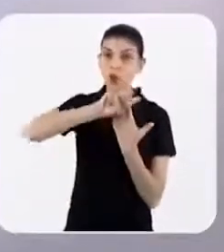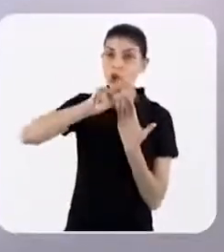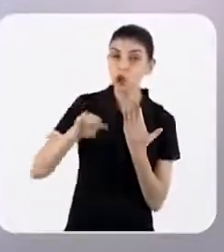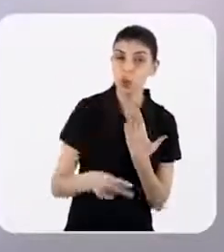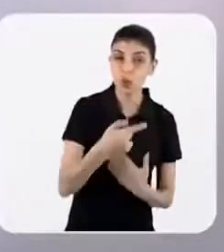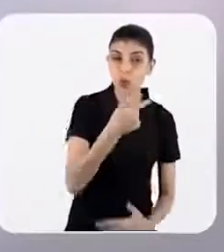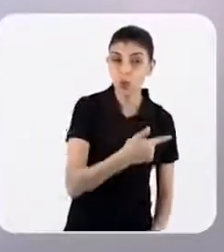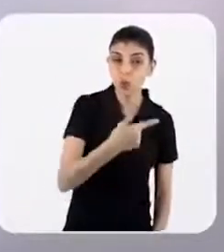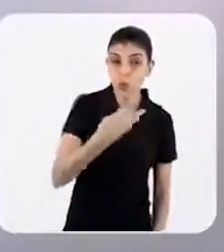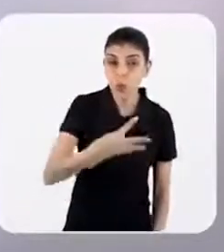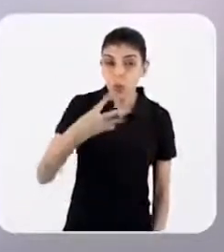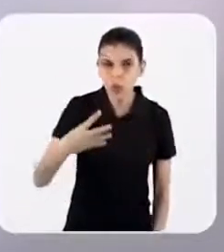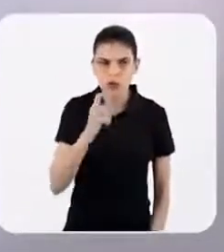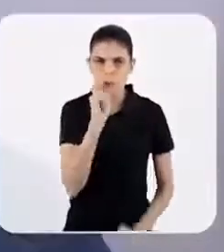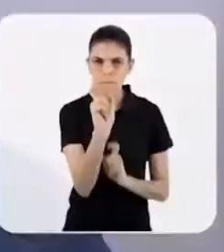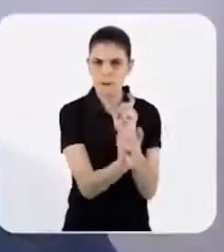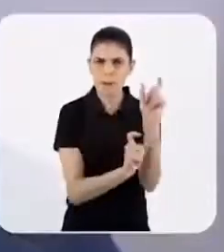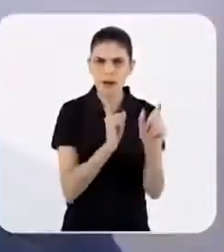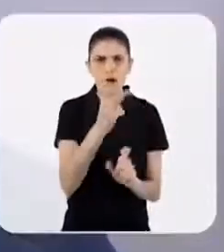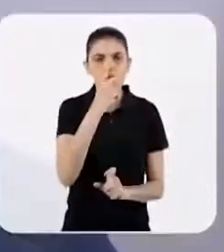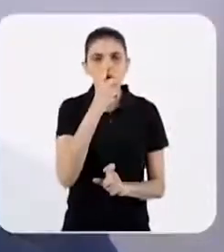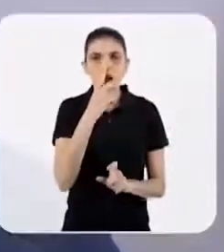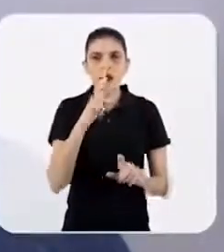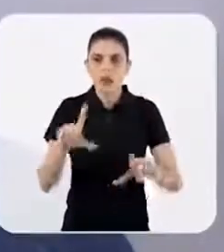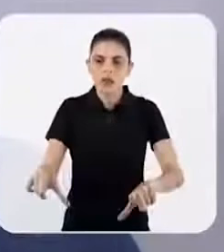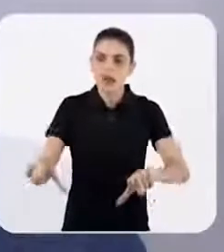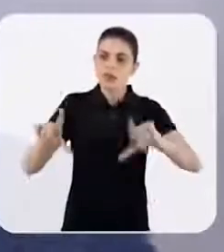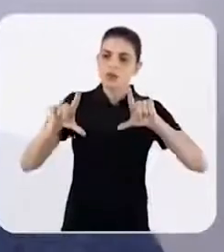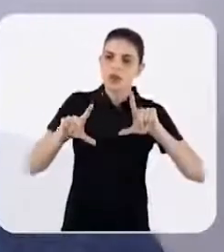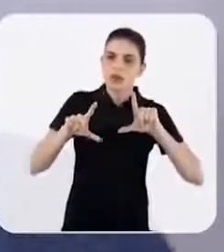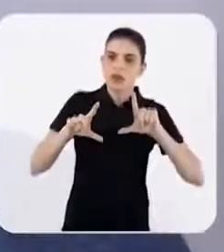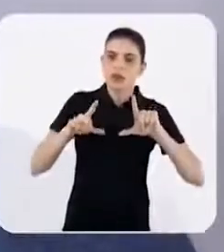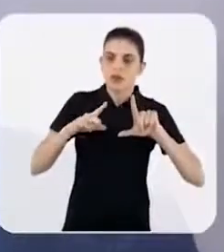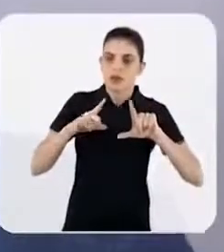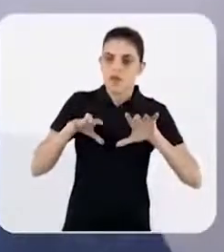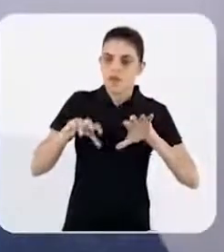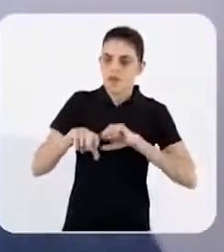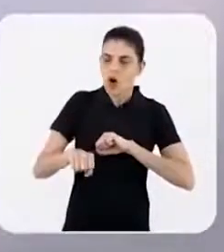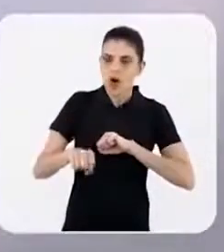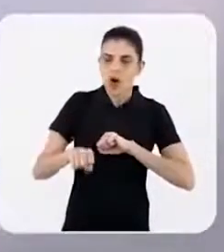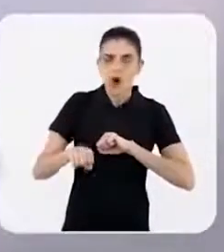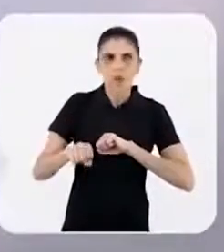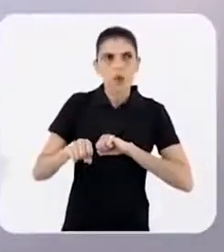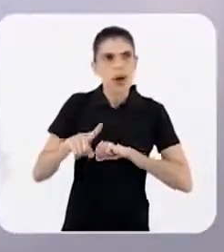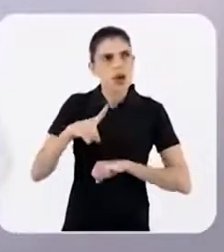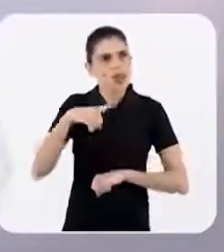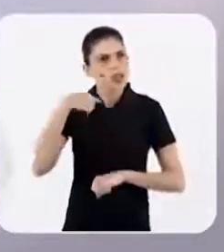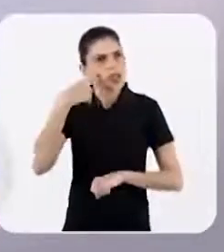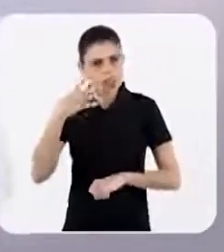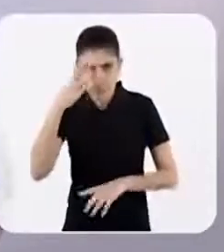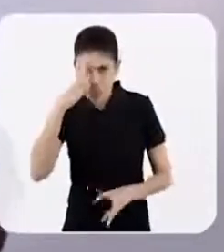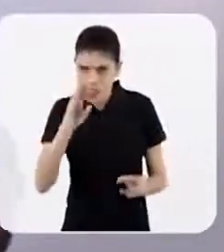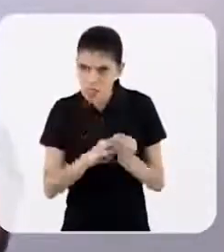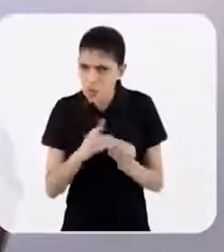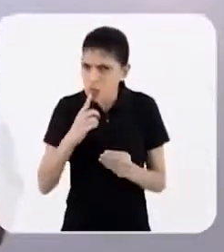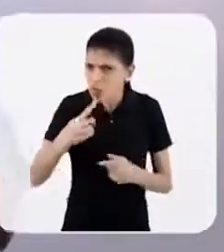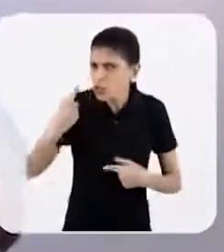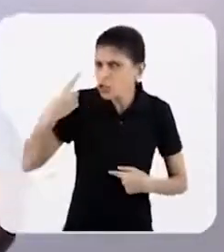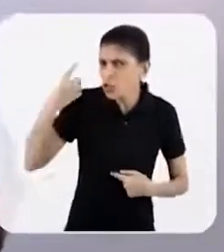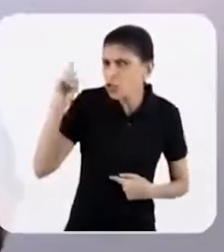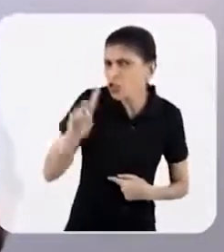só 2.244 palavras. Precisa quase que de um diploma em direito para ler o negócio todo. Mas será que a gente tem mesmo essa